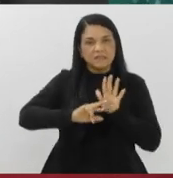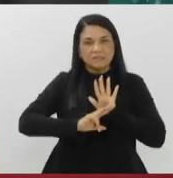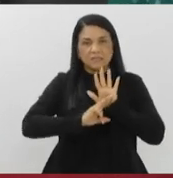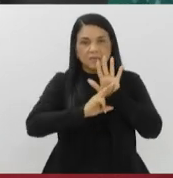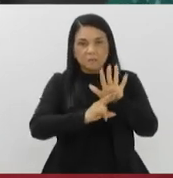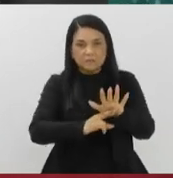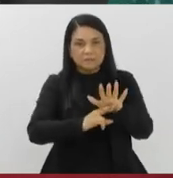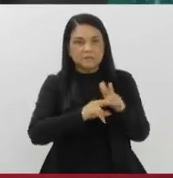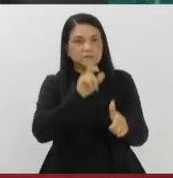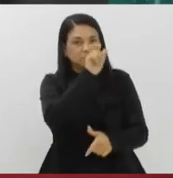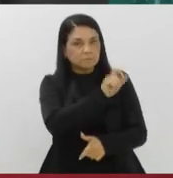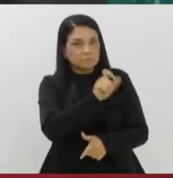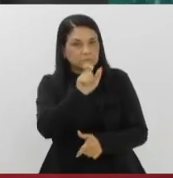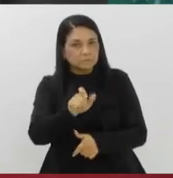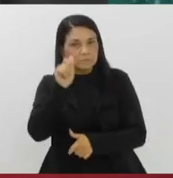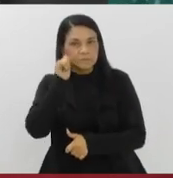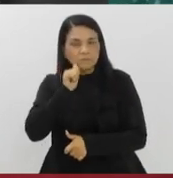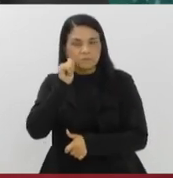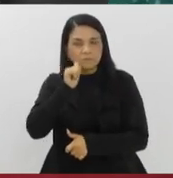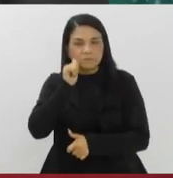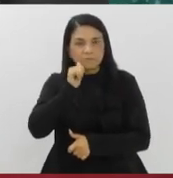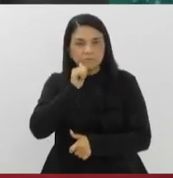mulheres trazem aqui, né, e que